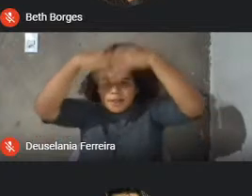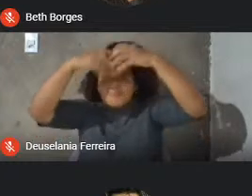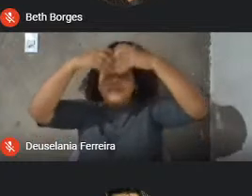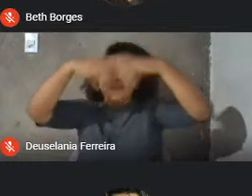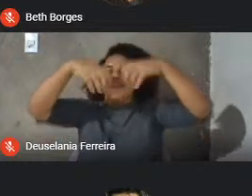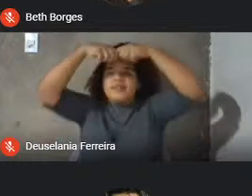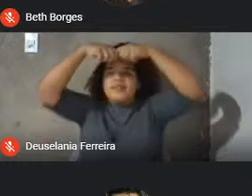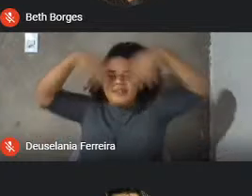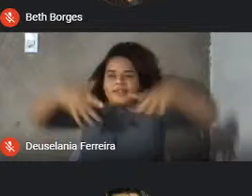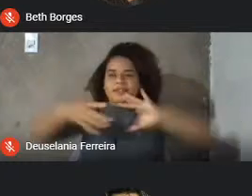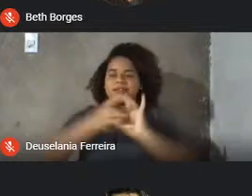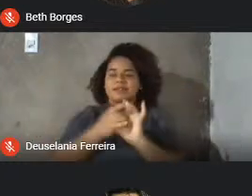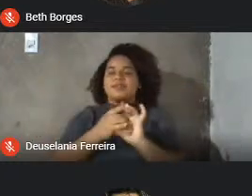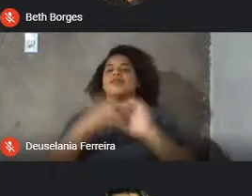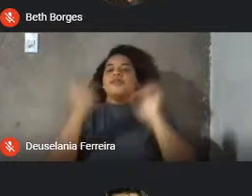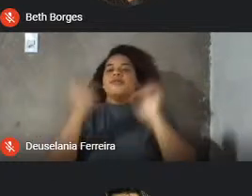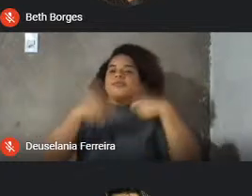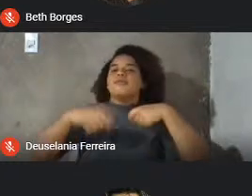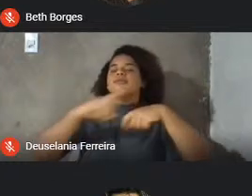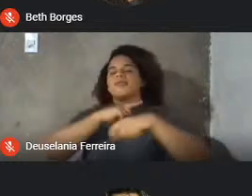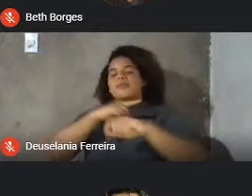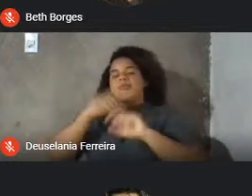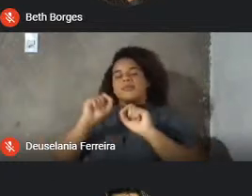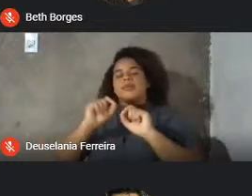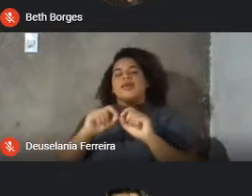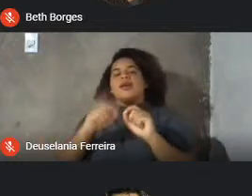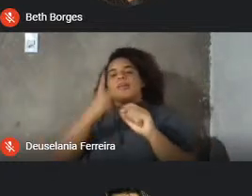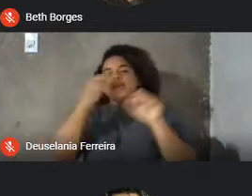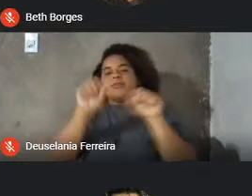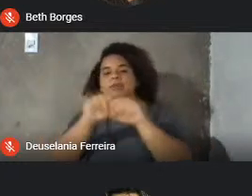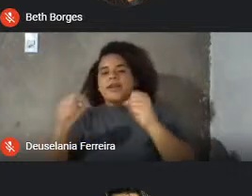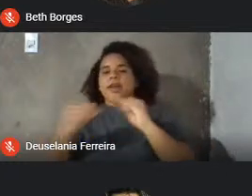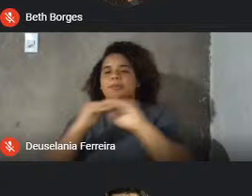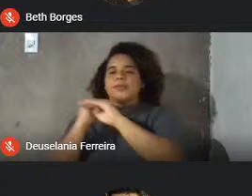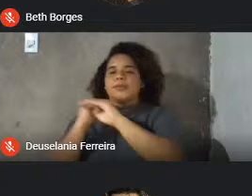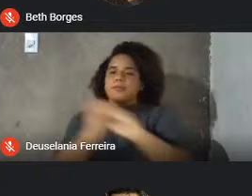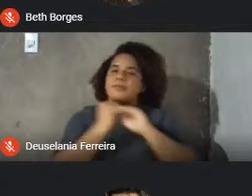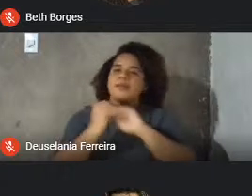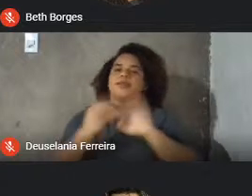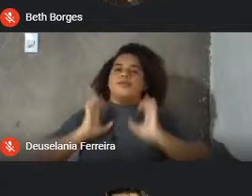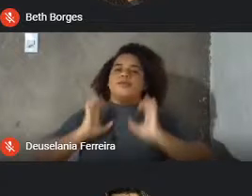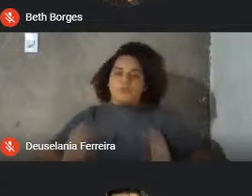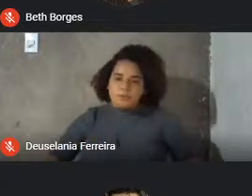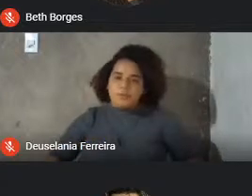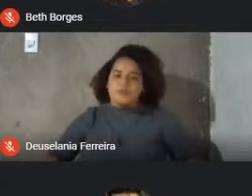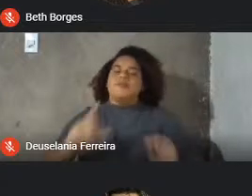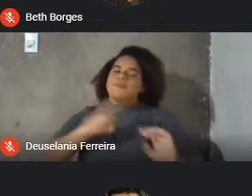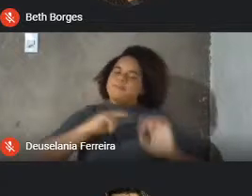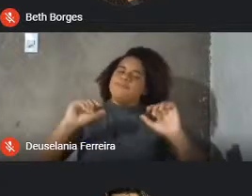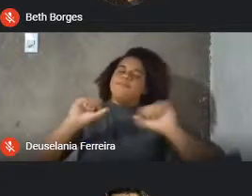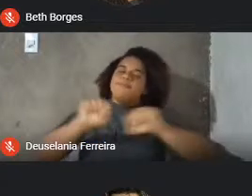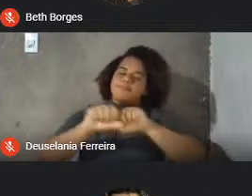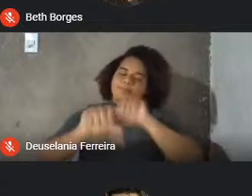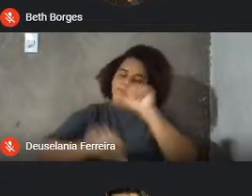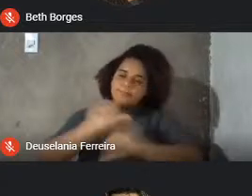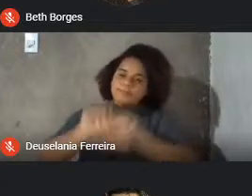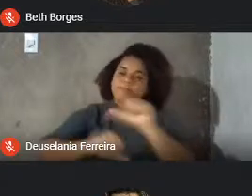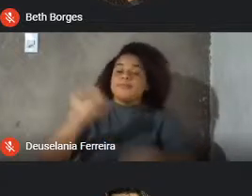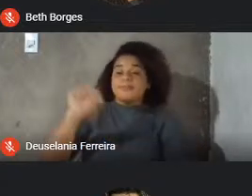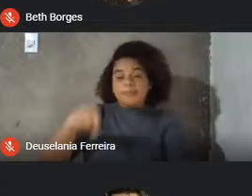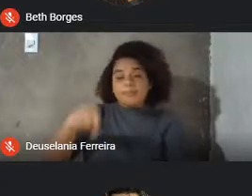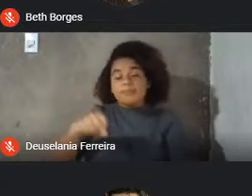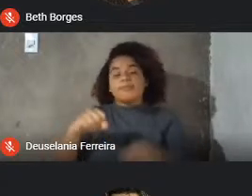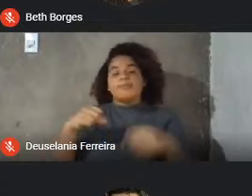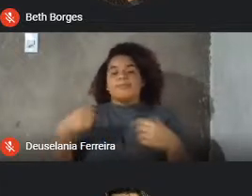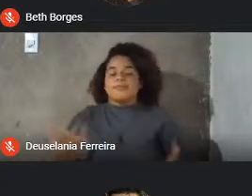padrões de comportamentos, tá? Causando, assim, na realidade, uma grande mudança, tá bom? E a hipnose